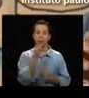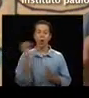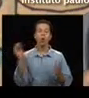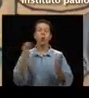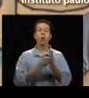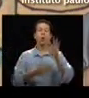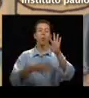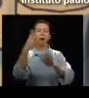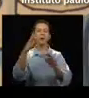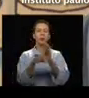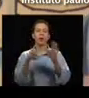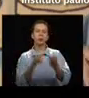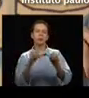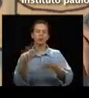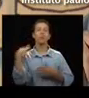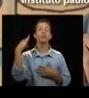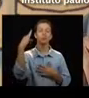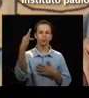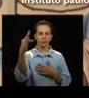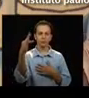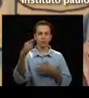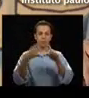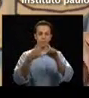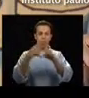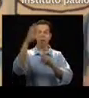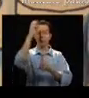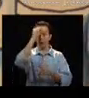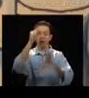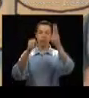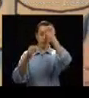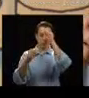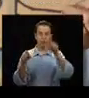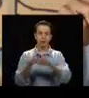exemplo, colocou os 4 pilares da educação do futuro, não é? Aprender